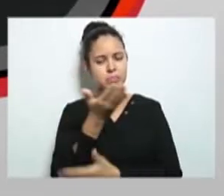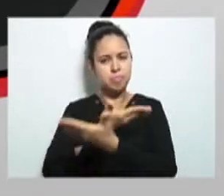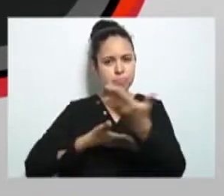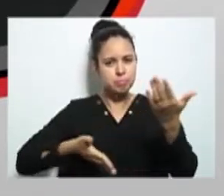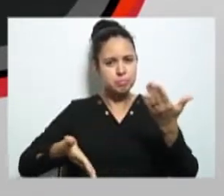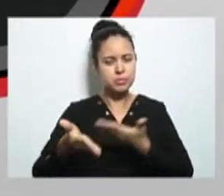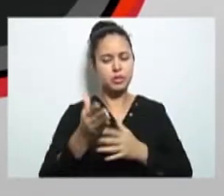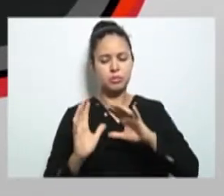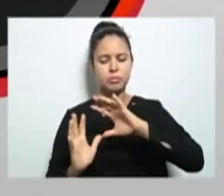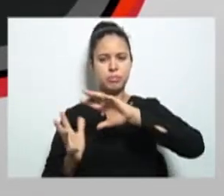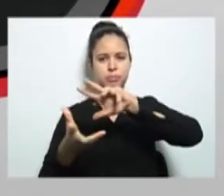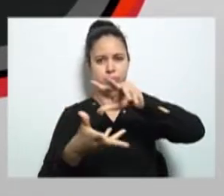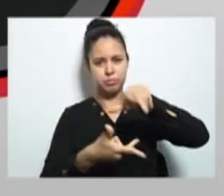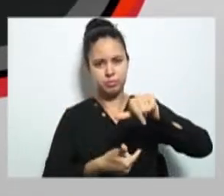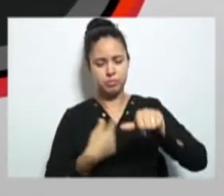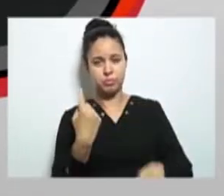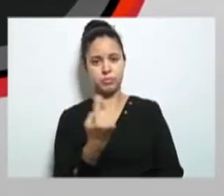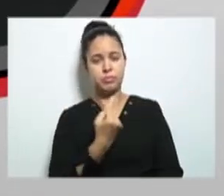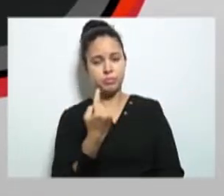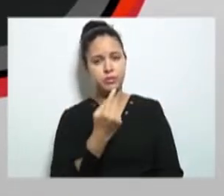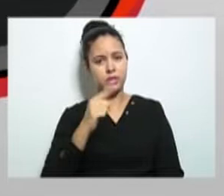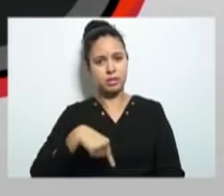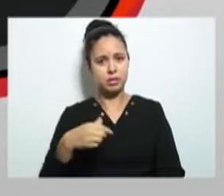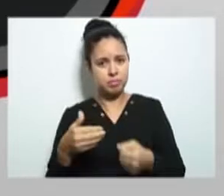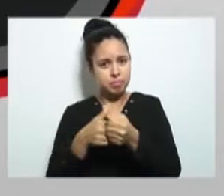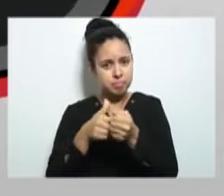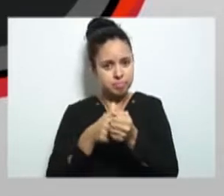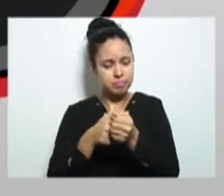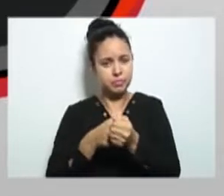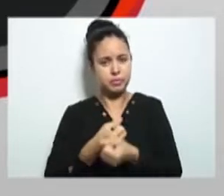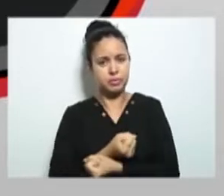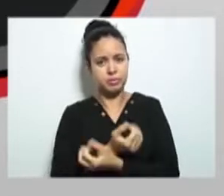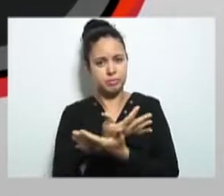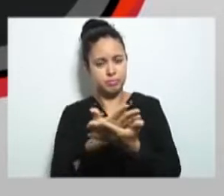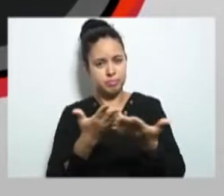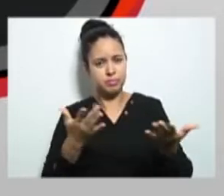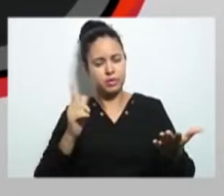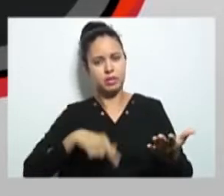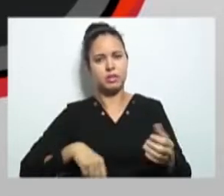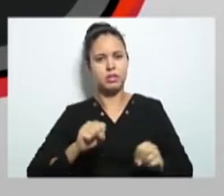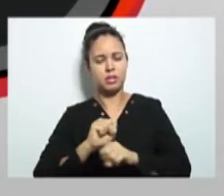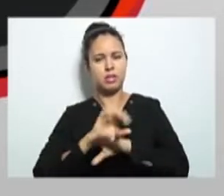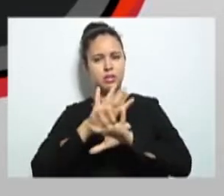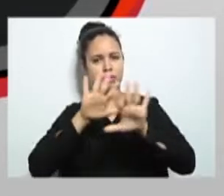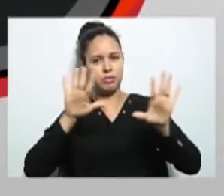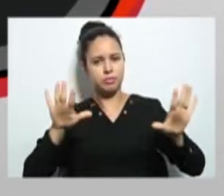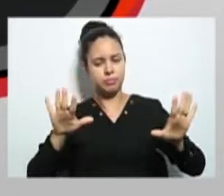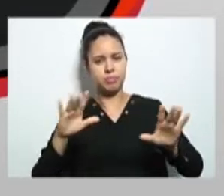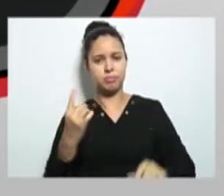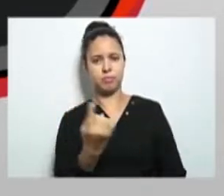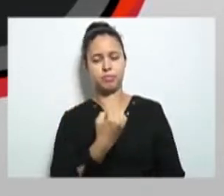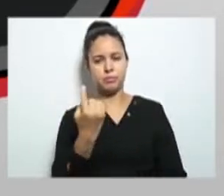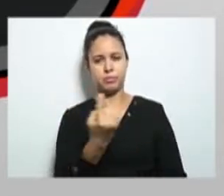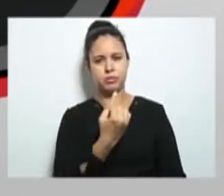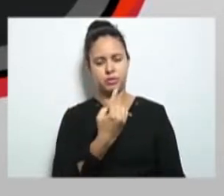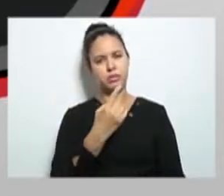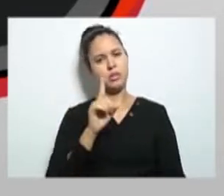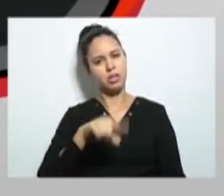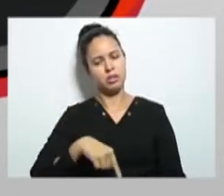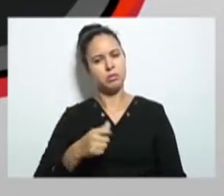é um mundo. Sozinho é segredo. Compartilhado é transparência. Sozinho é